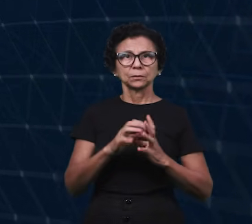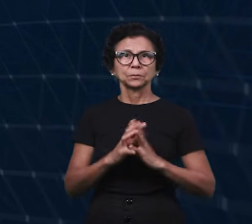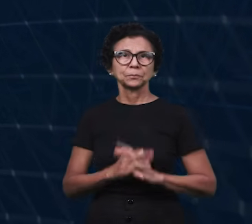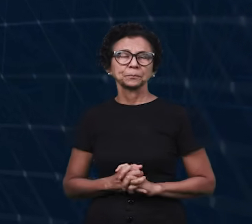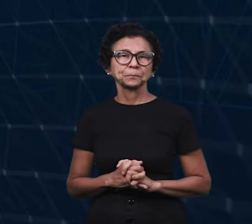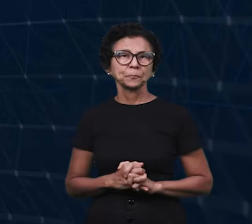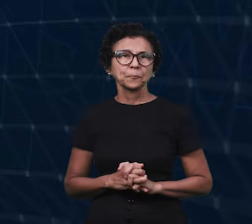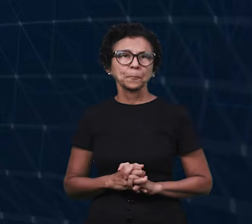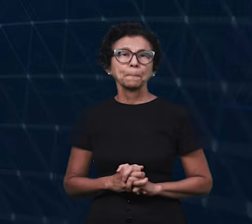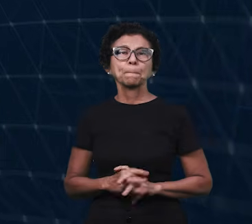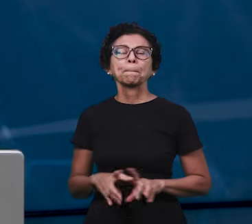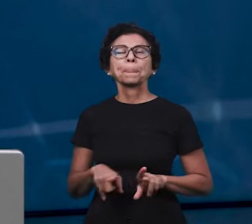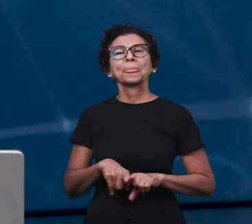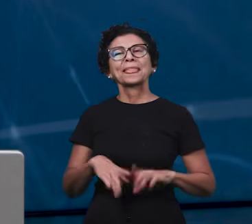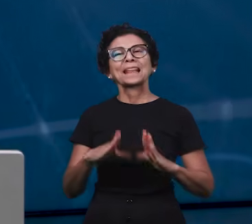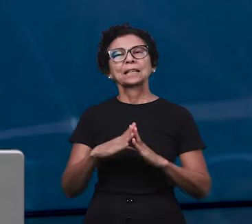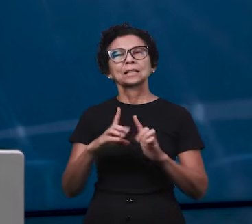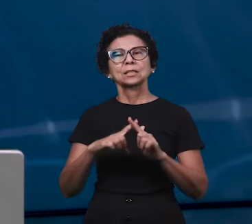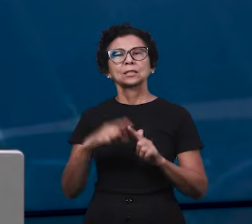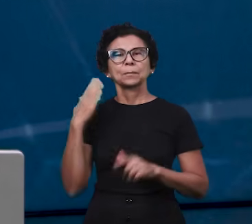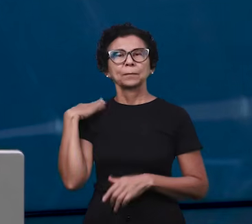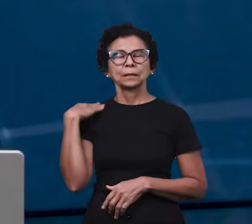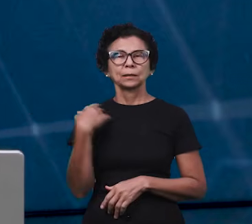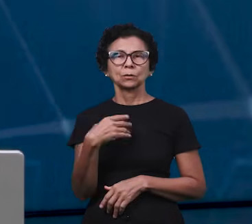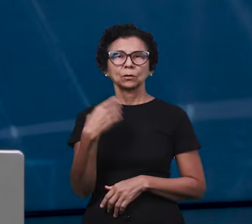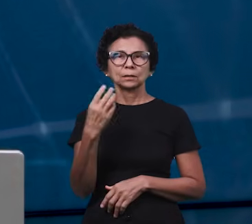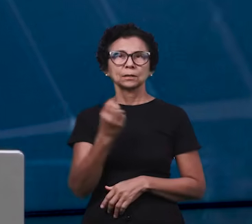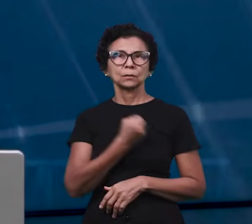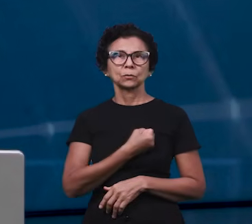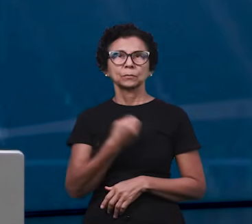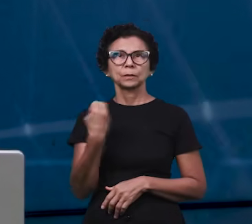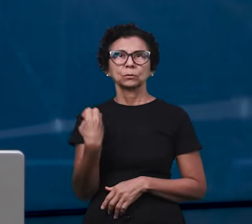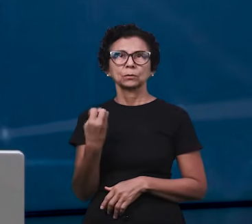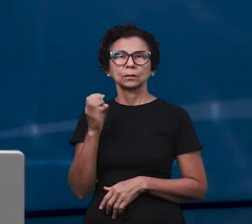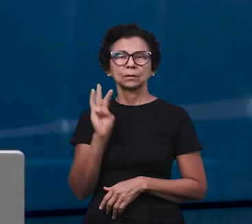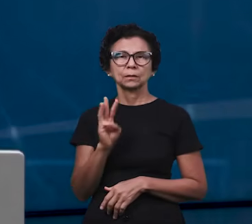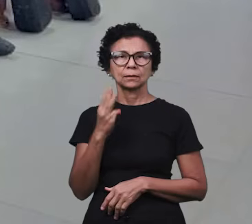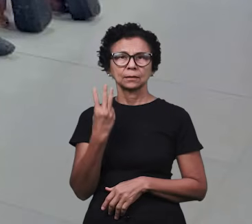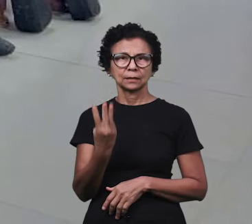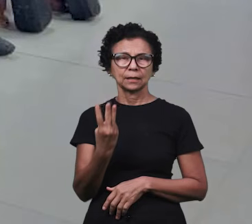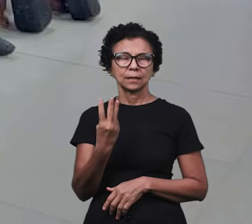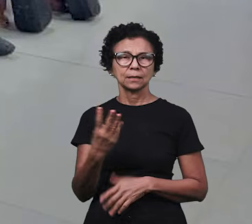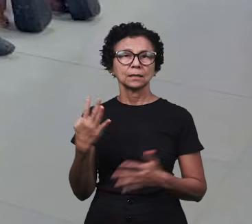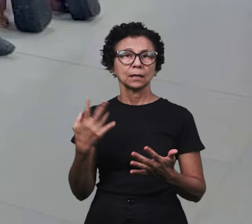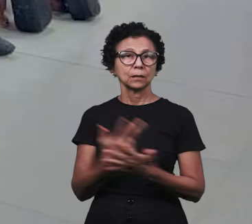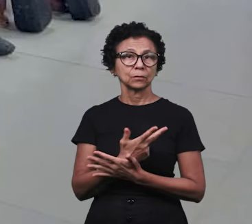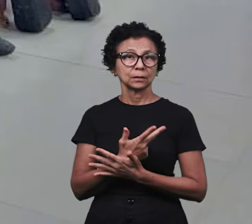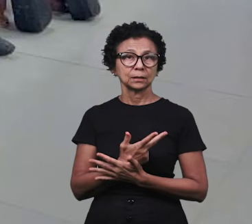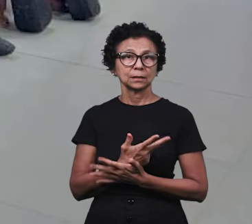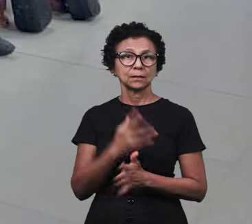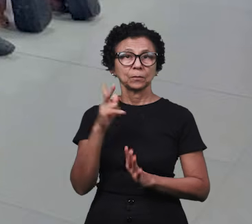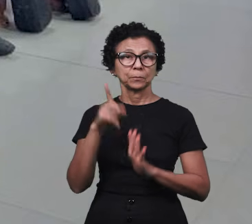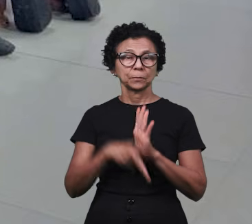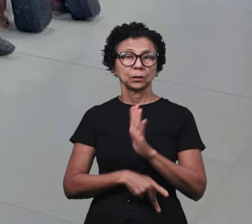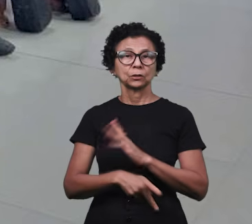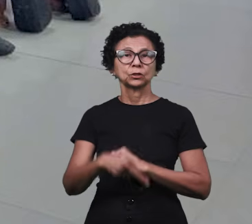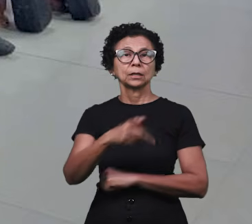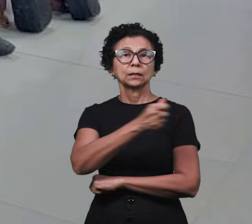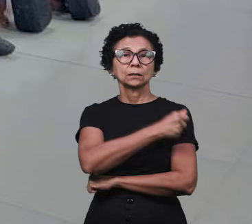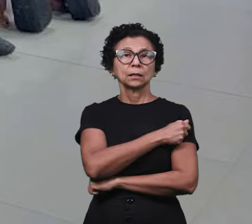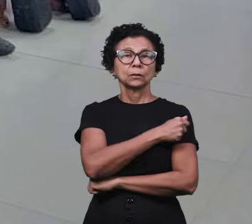Louvado seja o nome do Senhor. E na Igreja Praia da Costa 3, a Igreja do Moby Dick, aconteceu o culto de abertura do